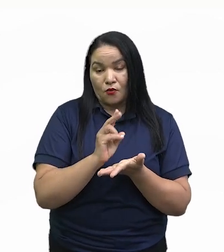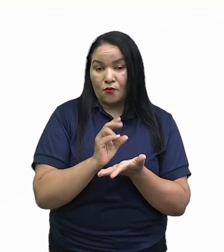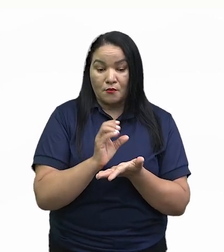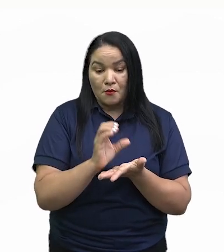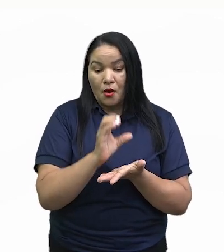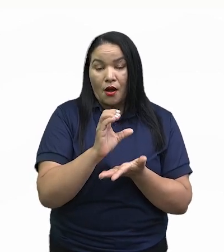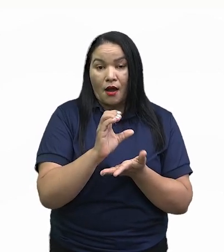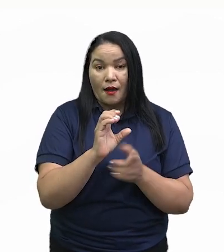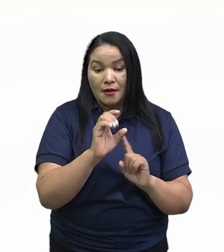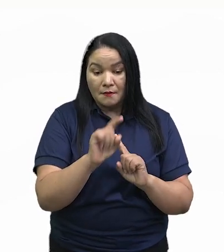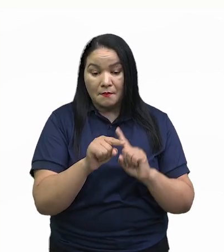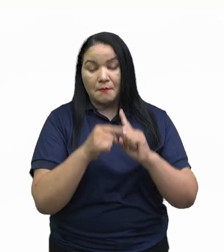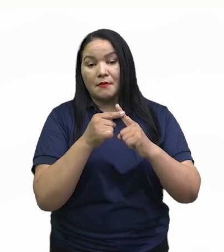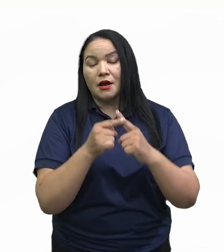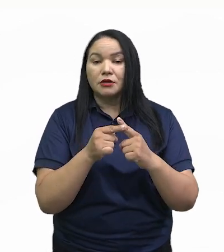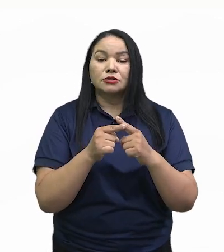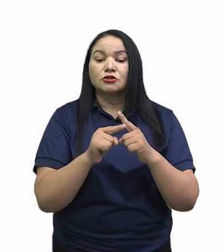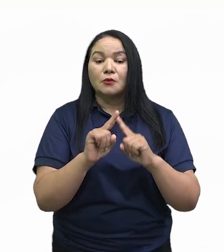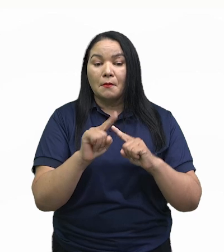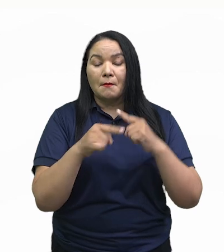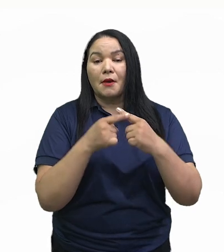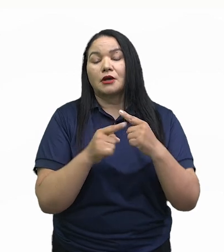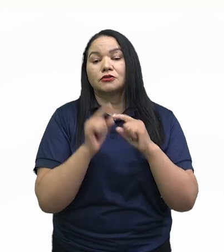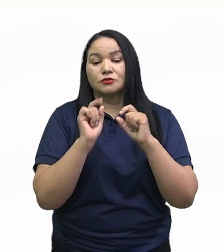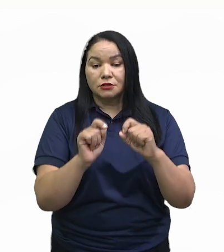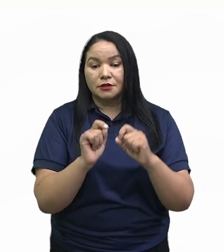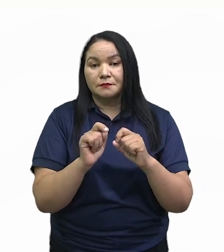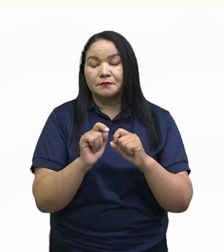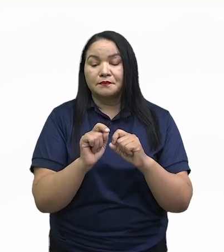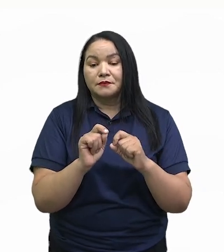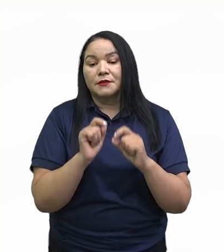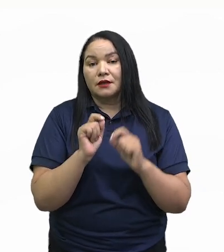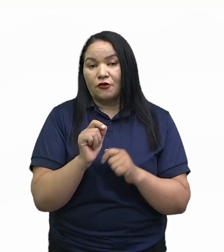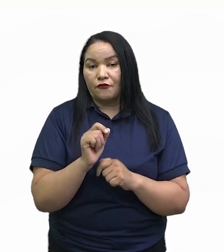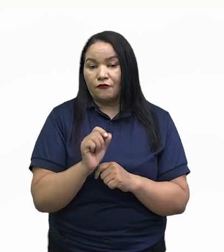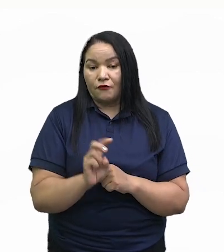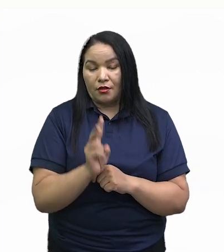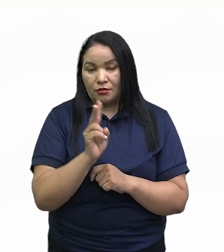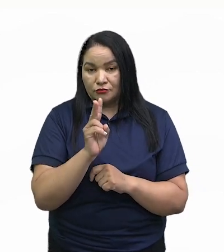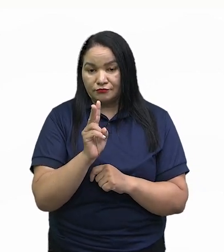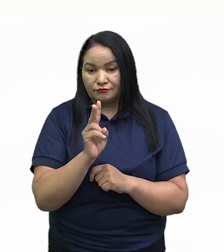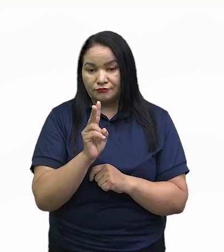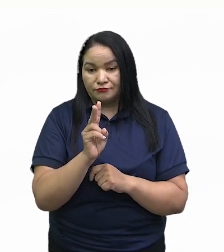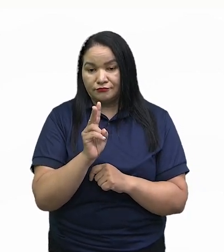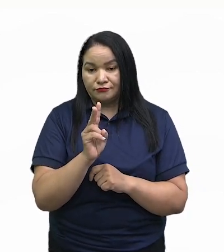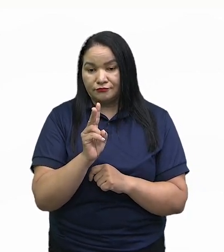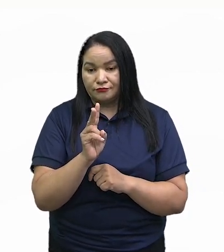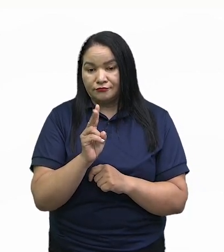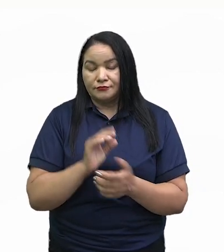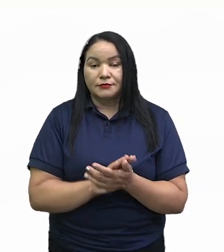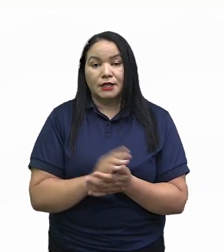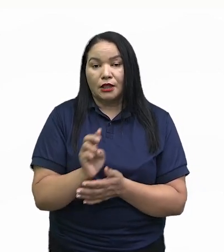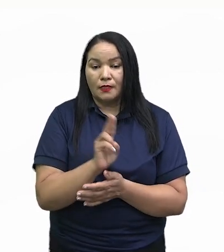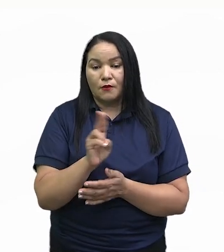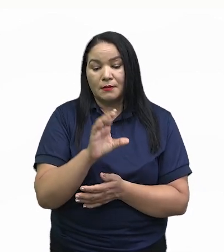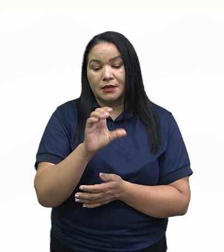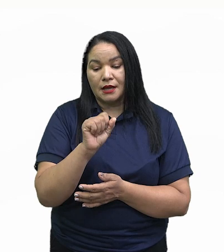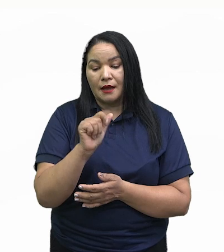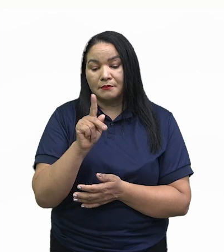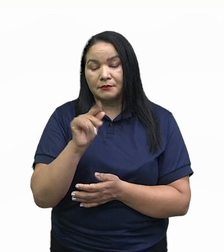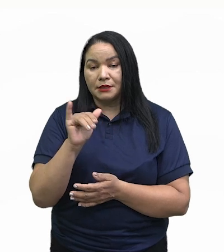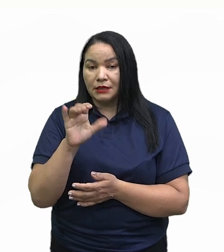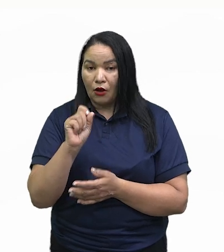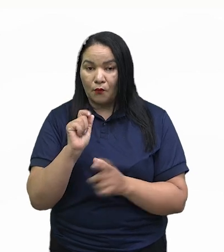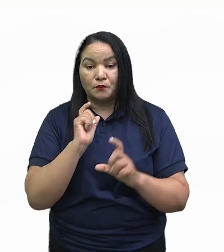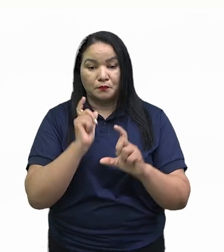inicial, que dentro do estudo aí da matemática financeira, esse valor inicial se chama de capital.